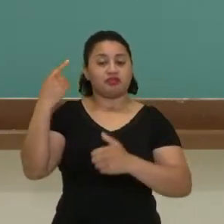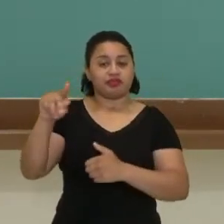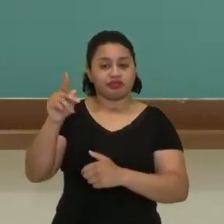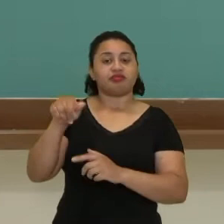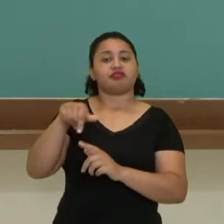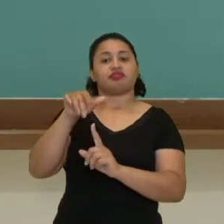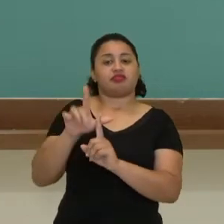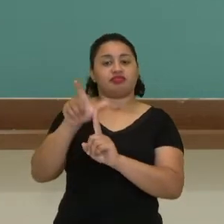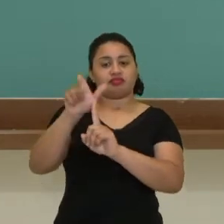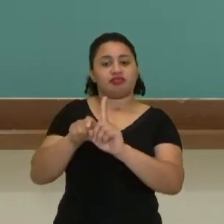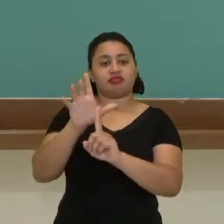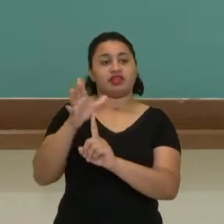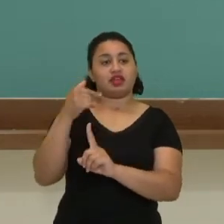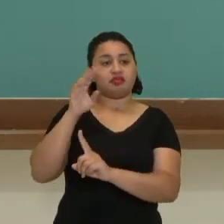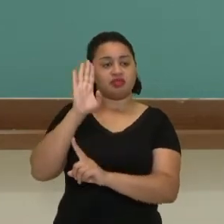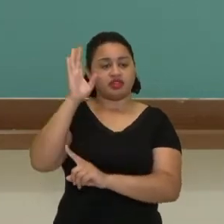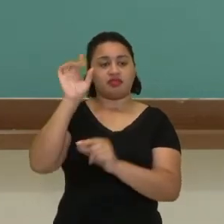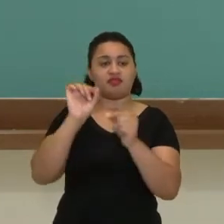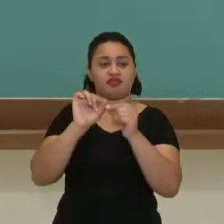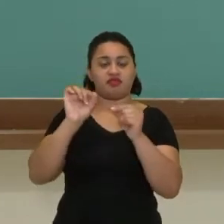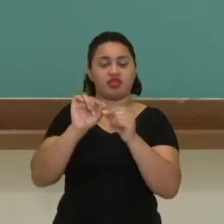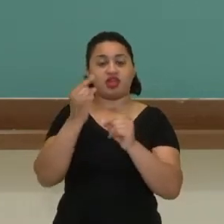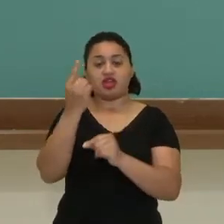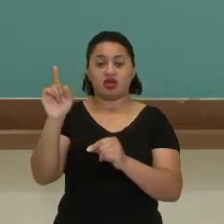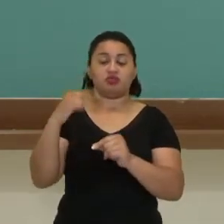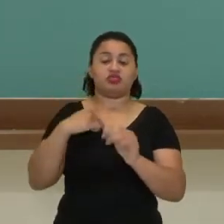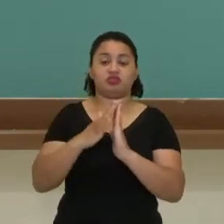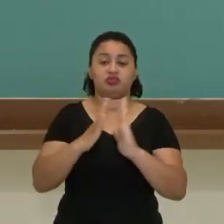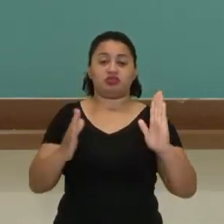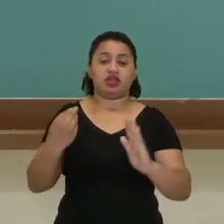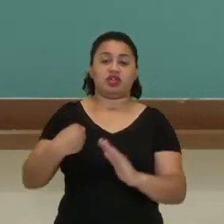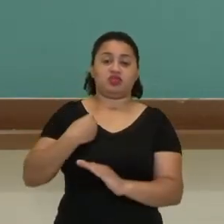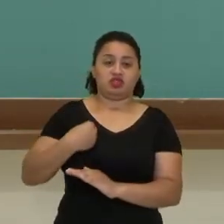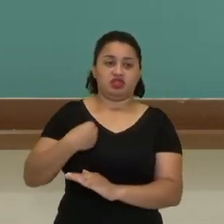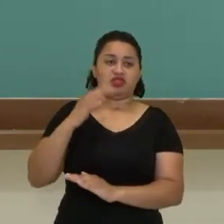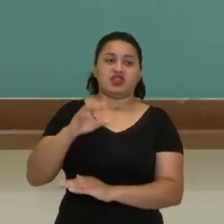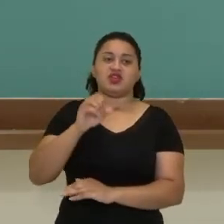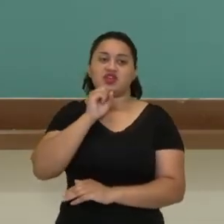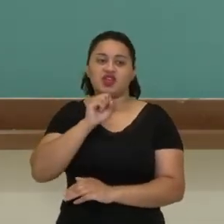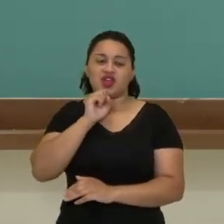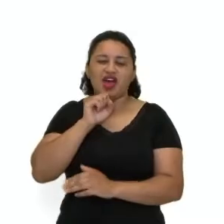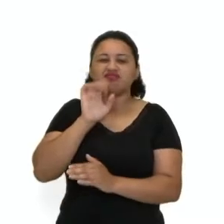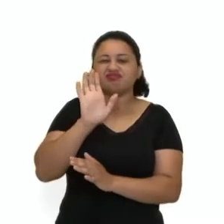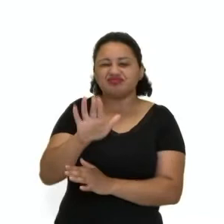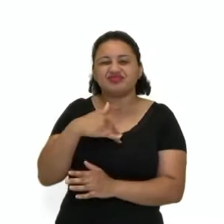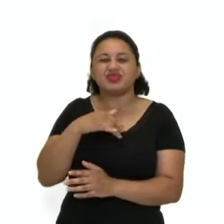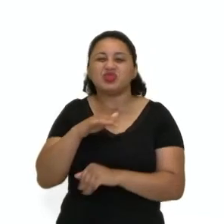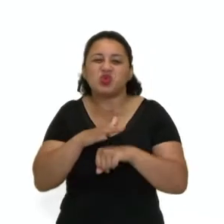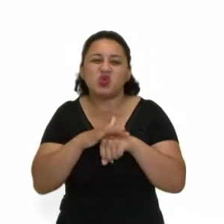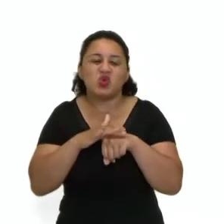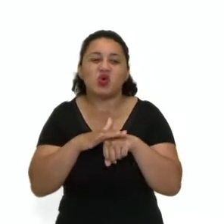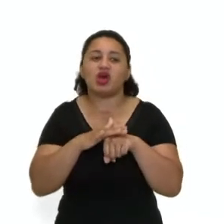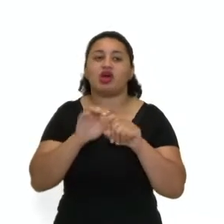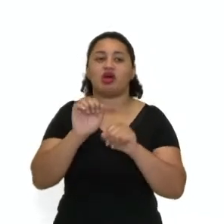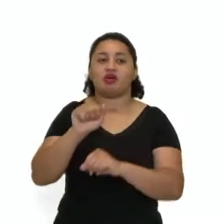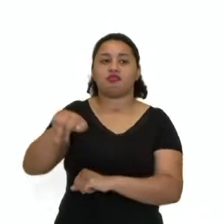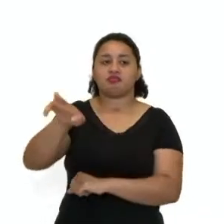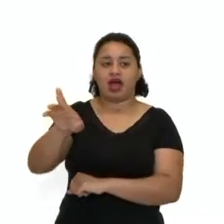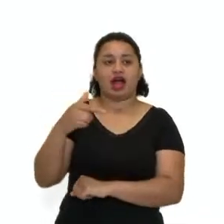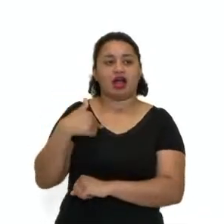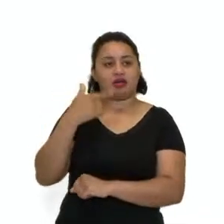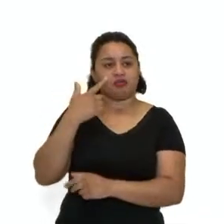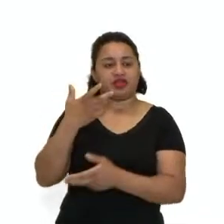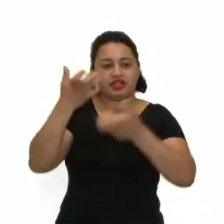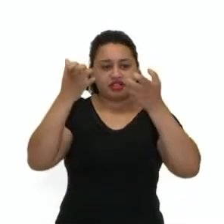suas principais obras, é a última obra que ele faz em vida, já velhinho, já doente. Tá? É um bar no Folies Bergère.